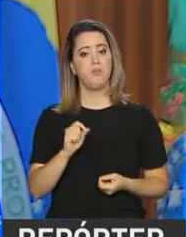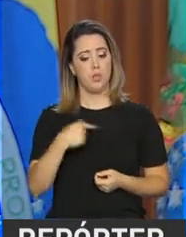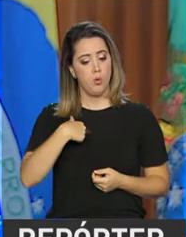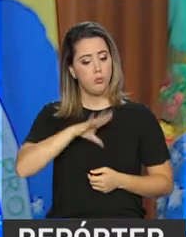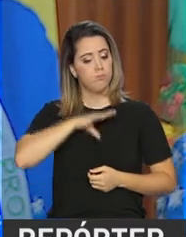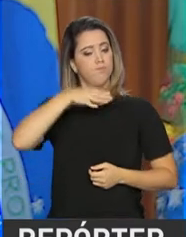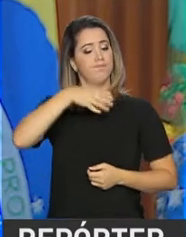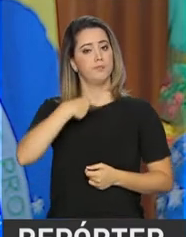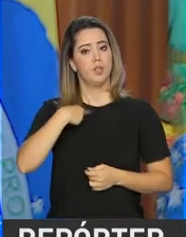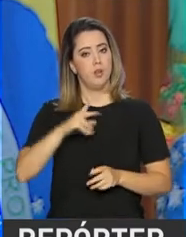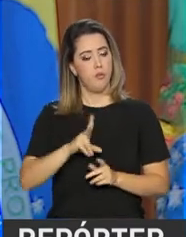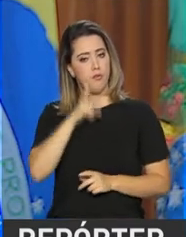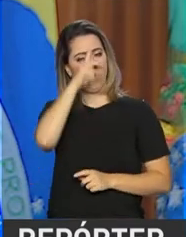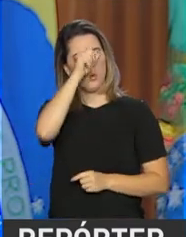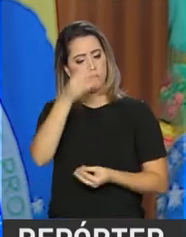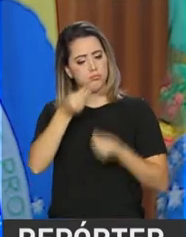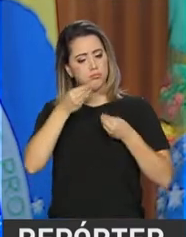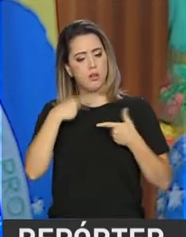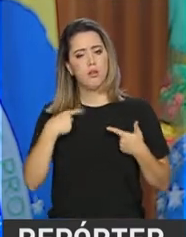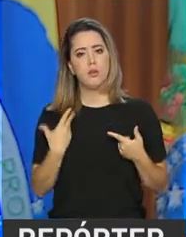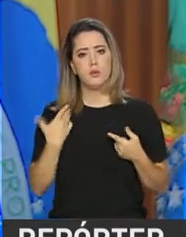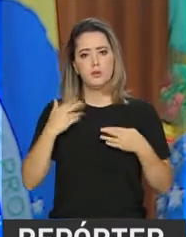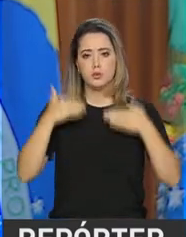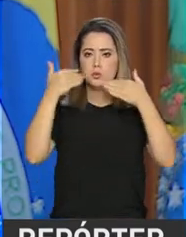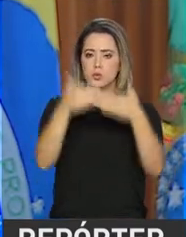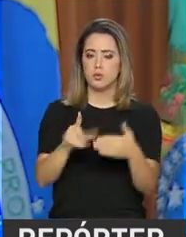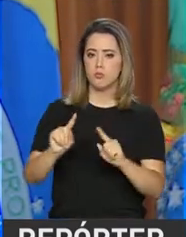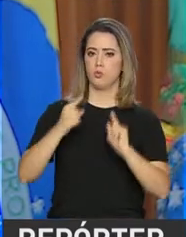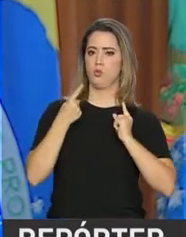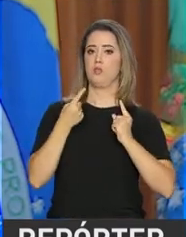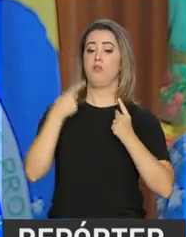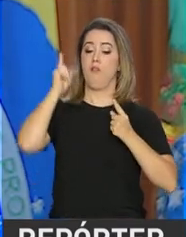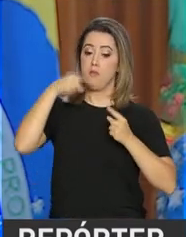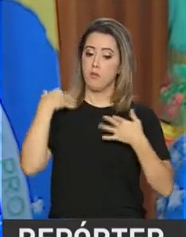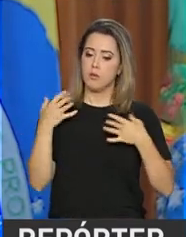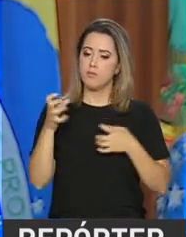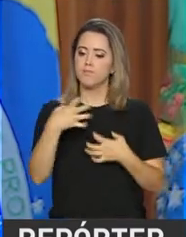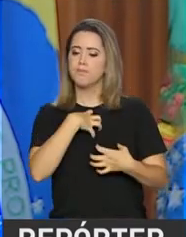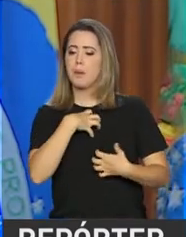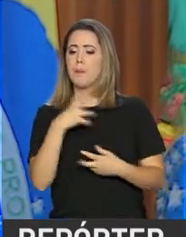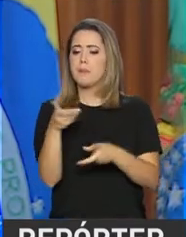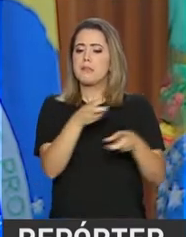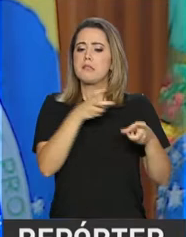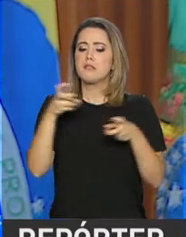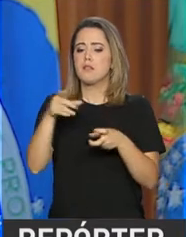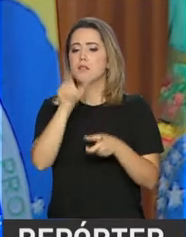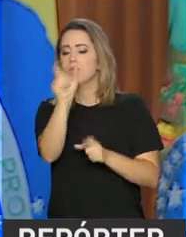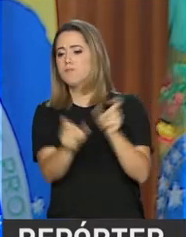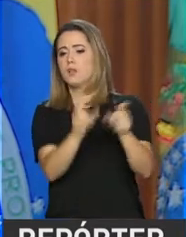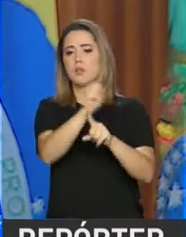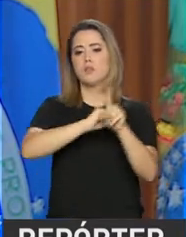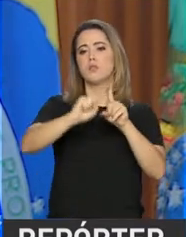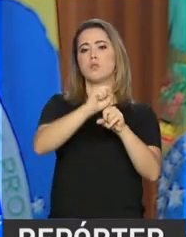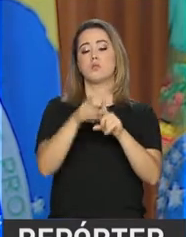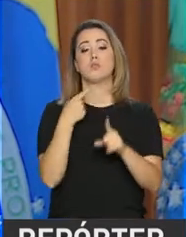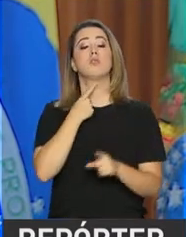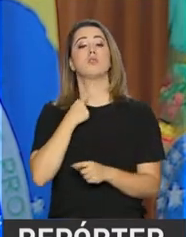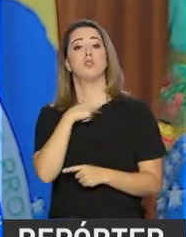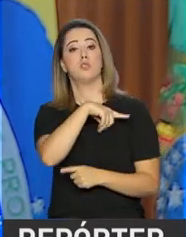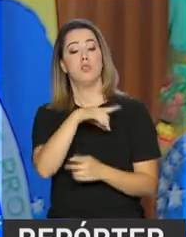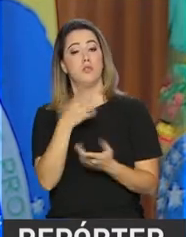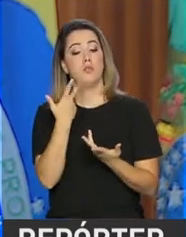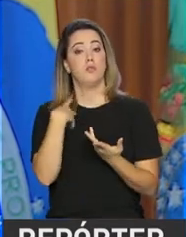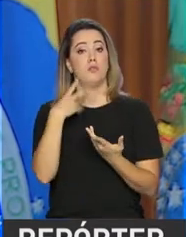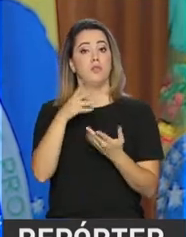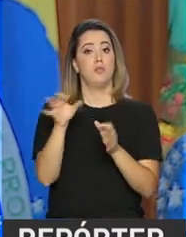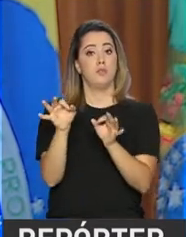coragem e da força para enfrentar os desafios é sentir na sociedade o desejo de corrigir os erros das